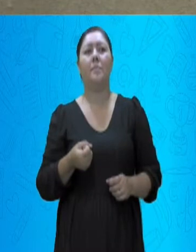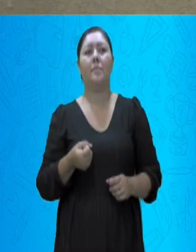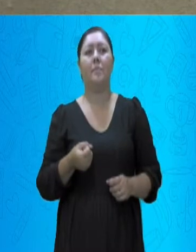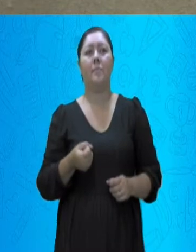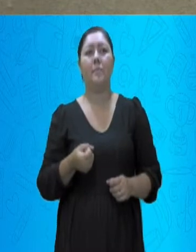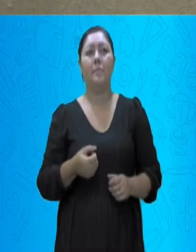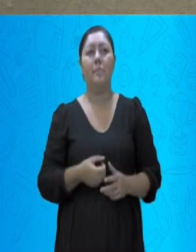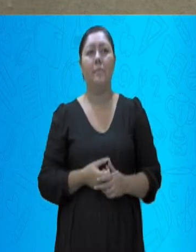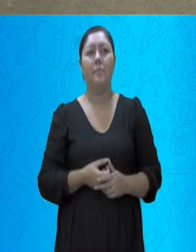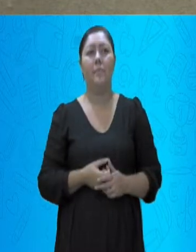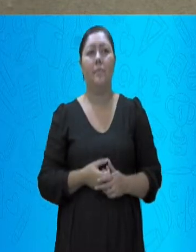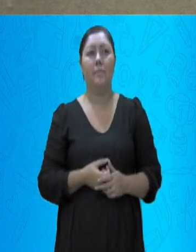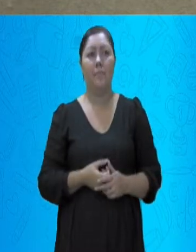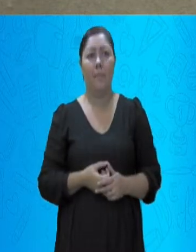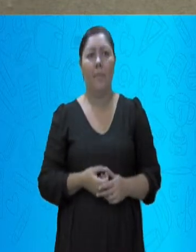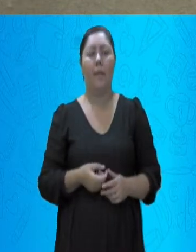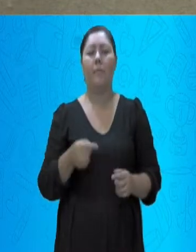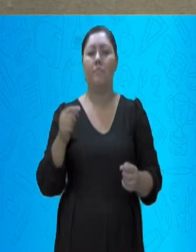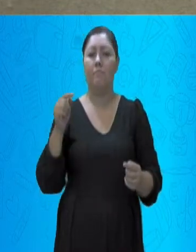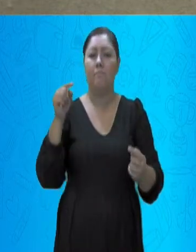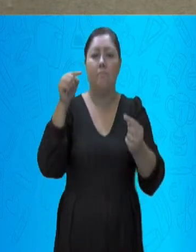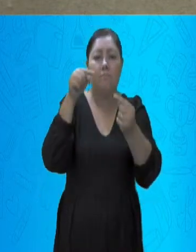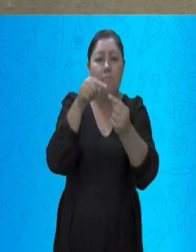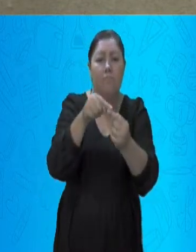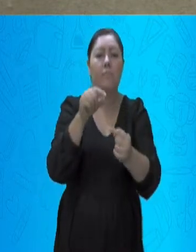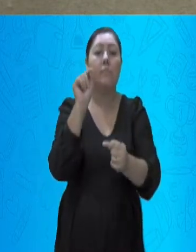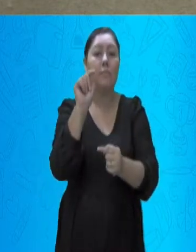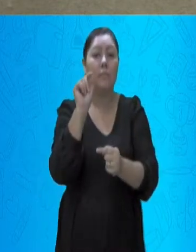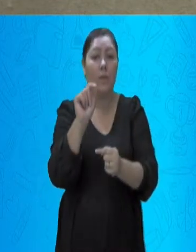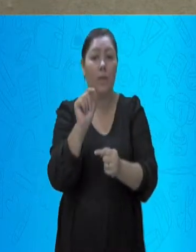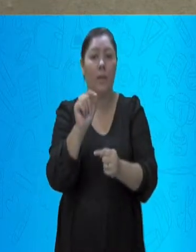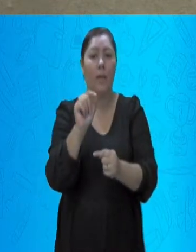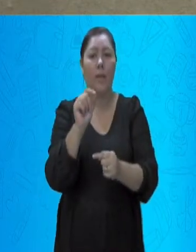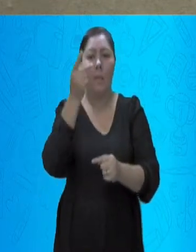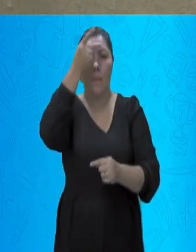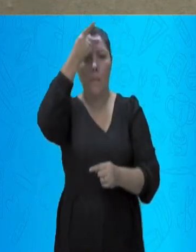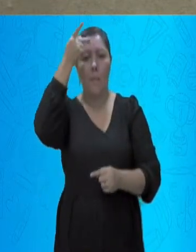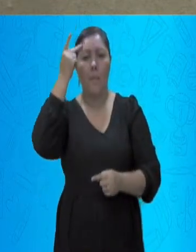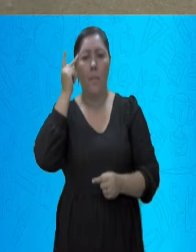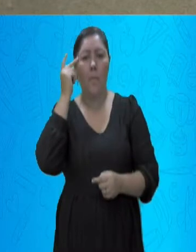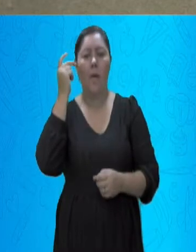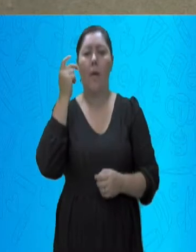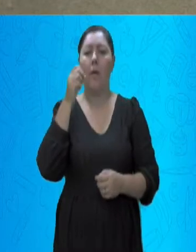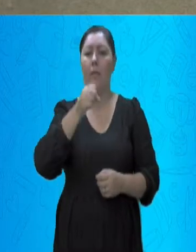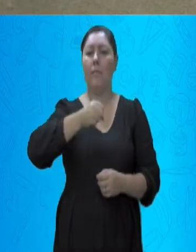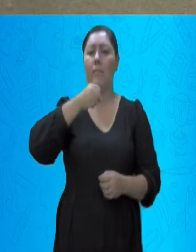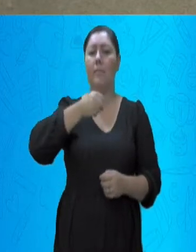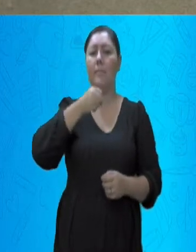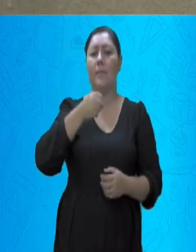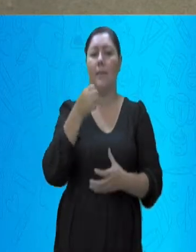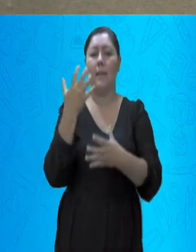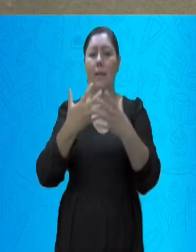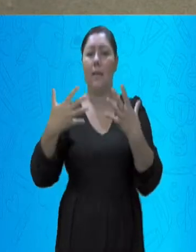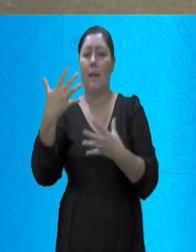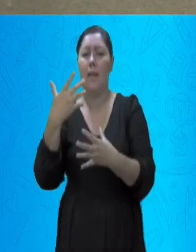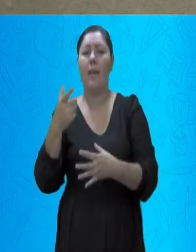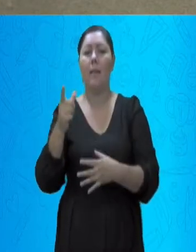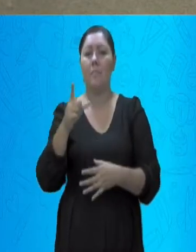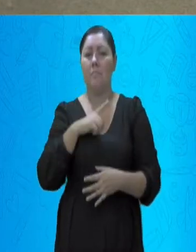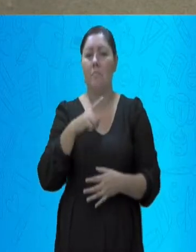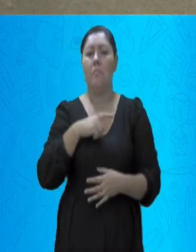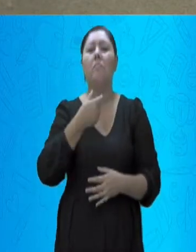que têm uma voz muito boa para cantar. Já Roberto Carlos é um nome específico de um